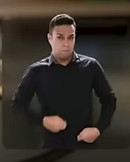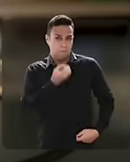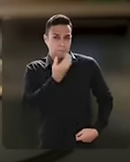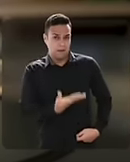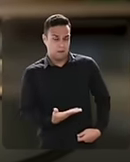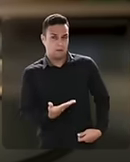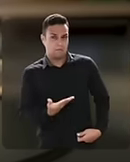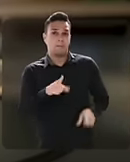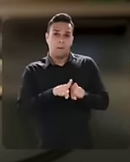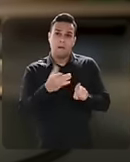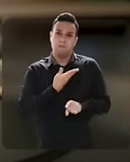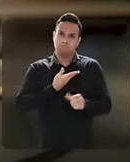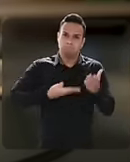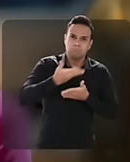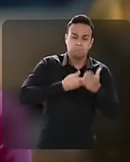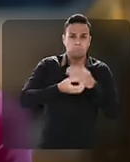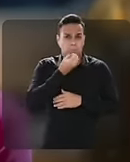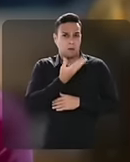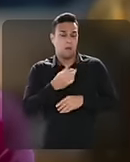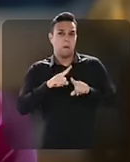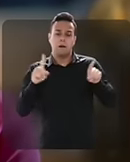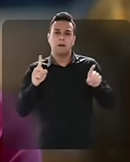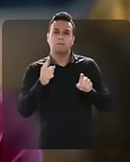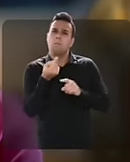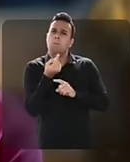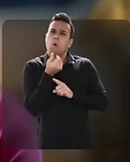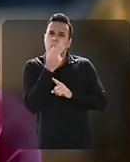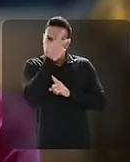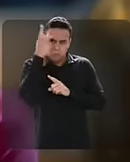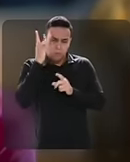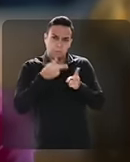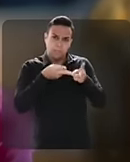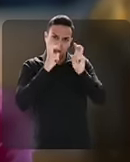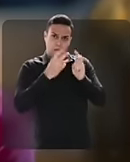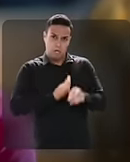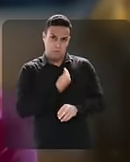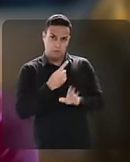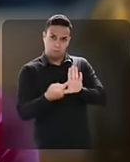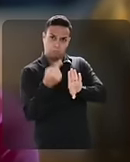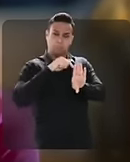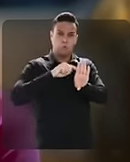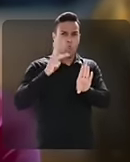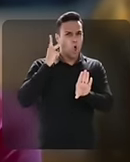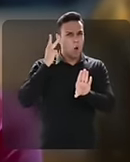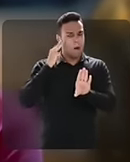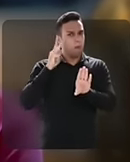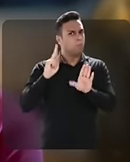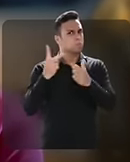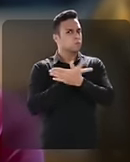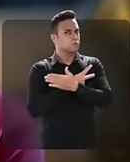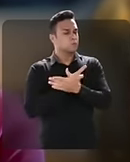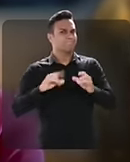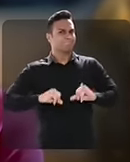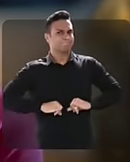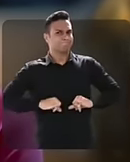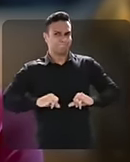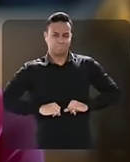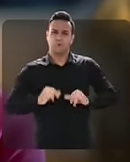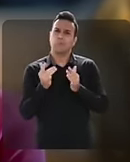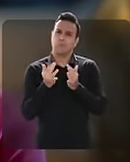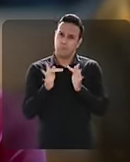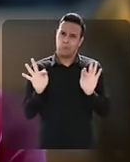vestindo bem e se estão bem com os amigos. Mas pouca gente pode perceber que atrás de uma rotina aparentemente normal, pode haver